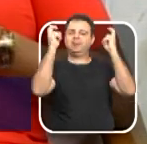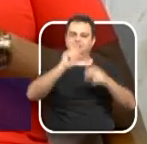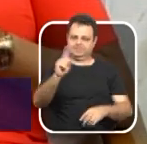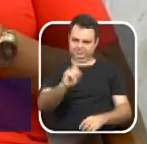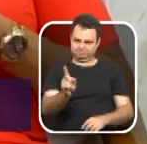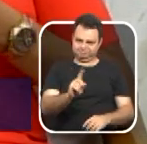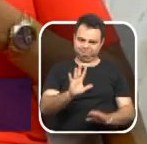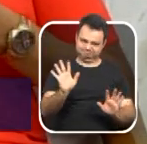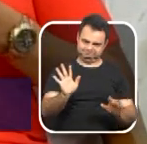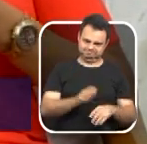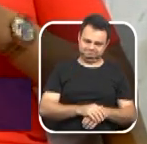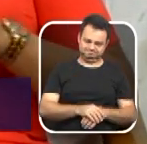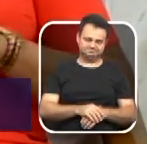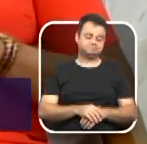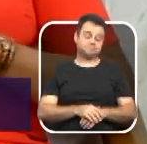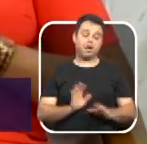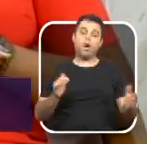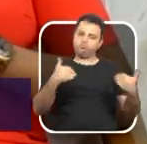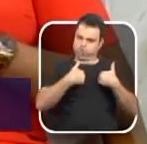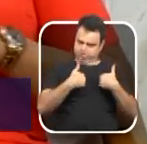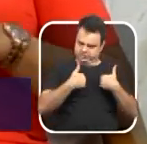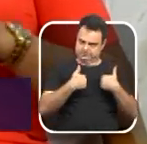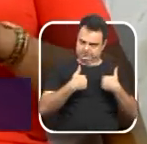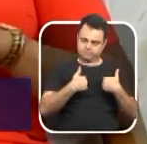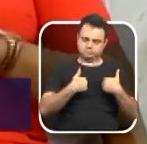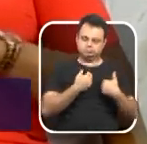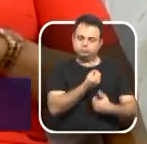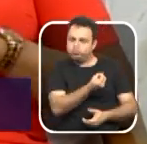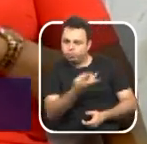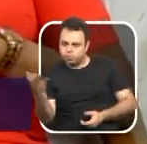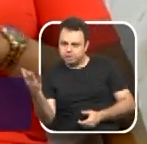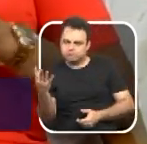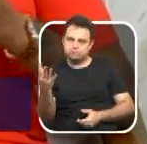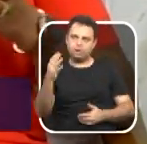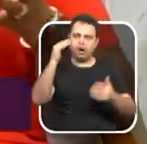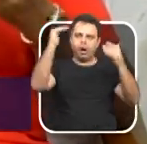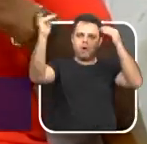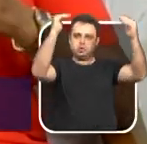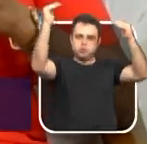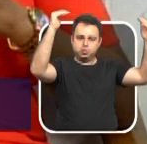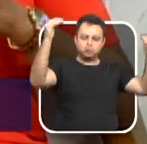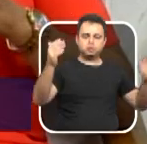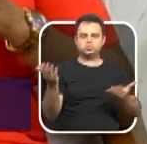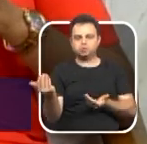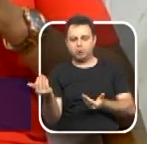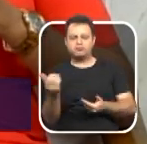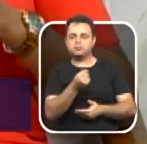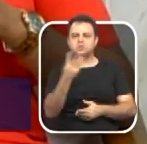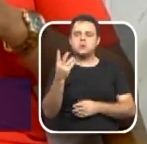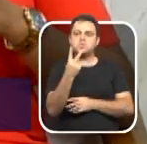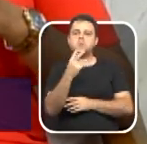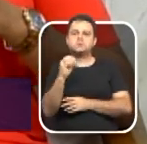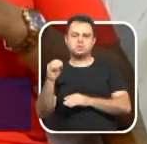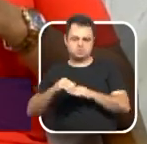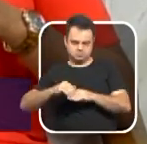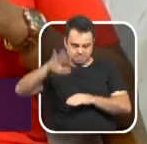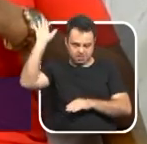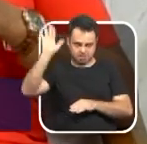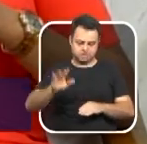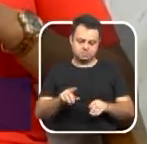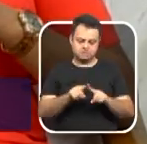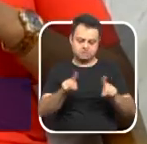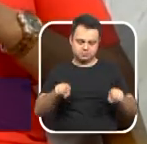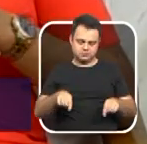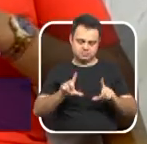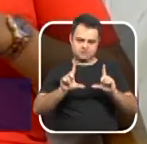a credencial para atendimento dessas pessoas com espectro autista. E a proposta da carteirinha para as pessoas de